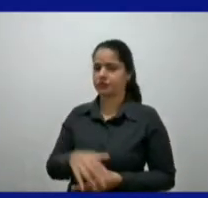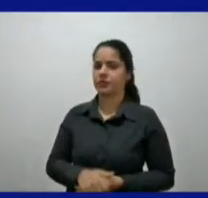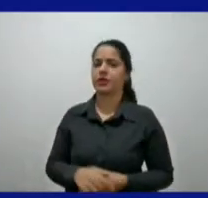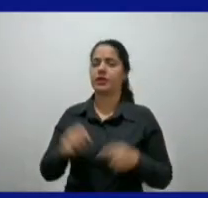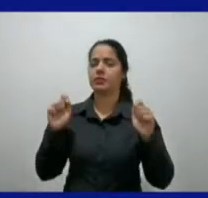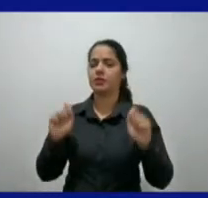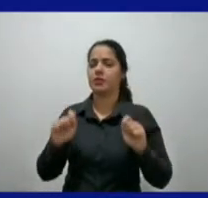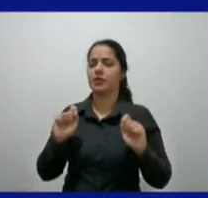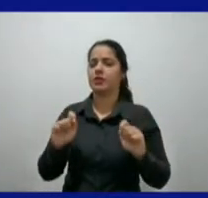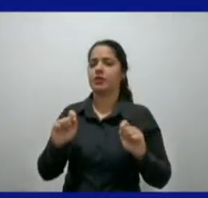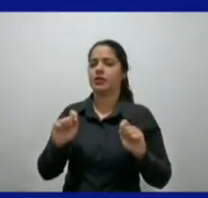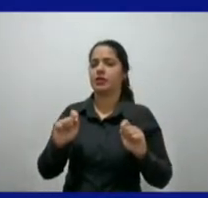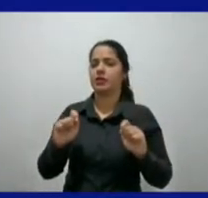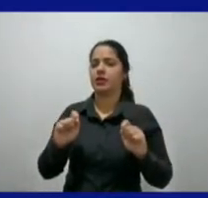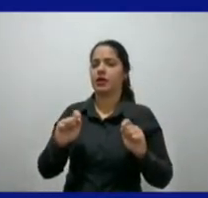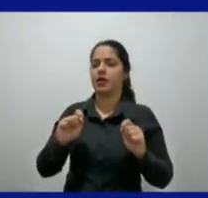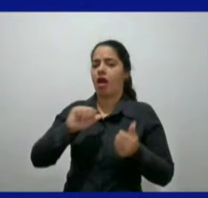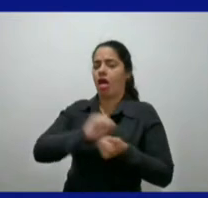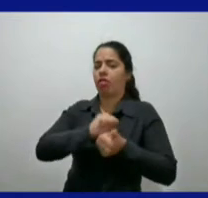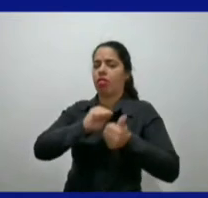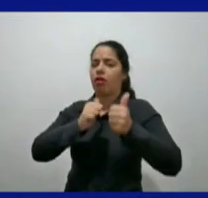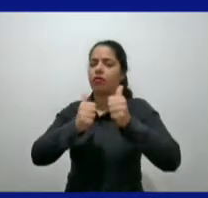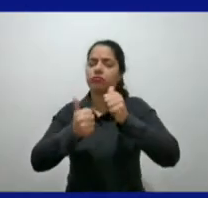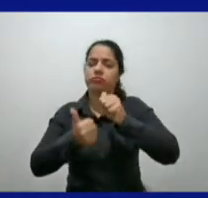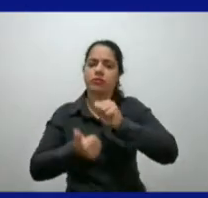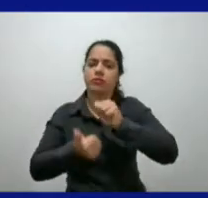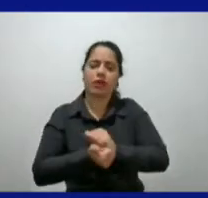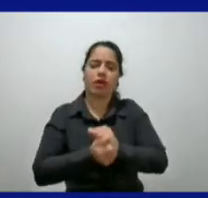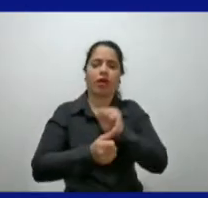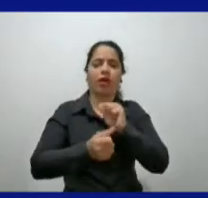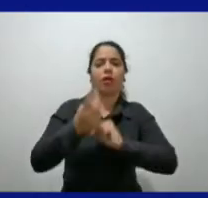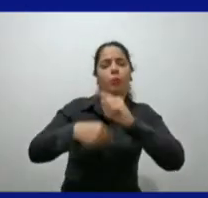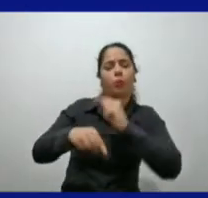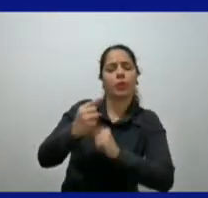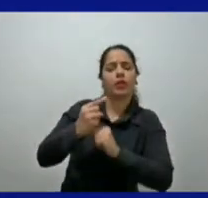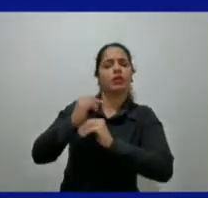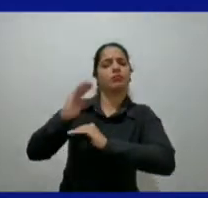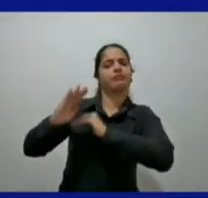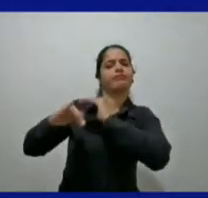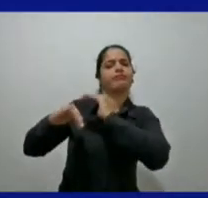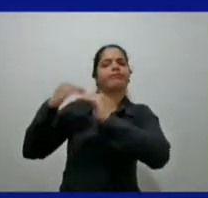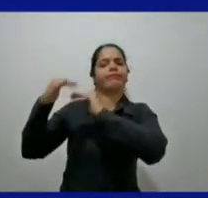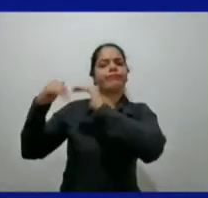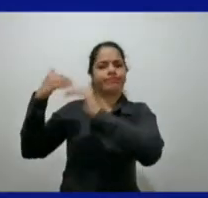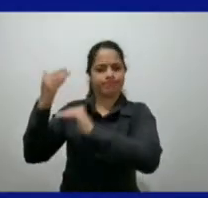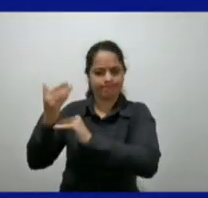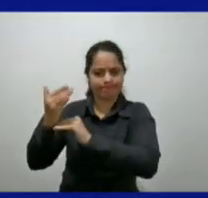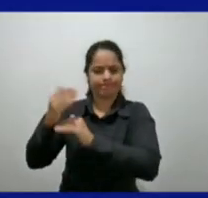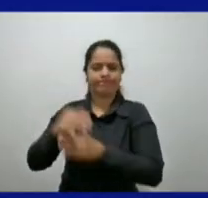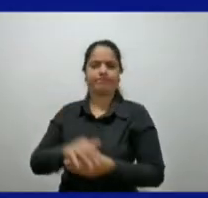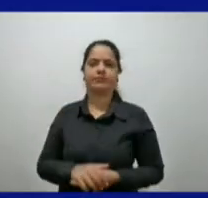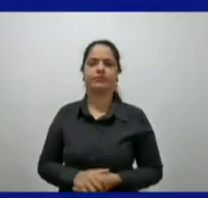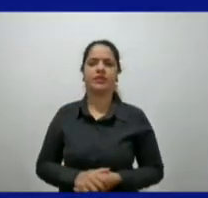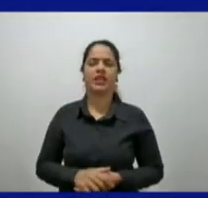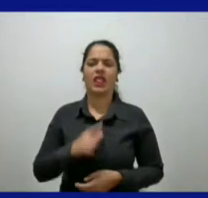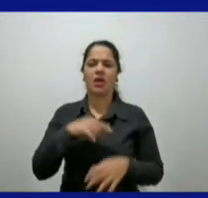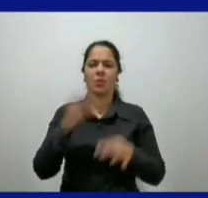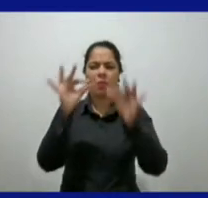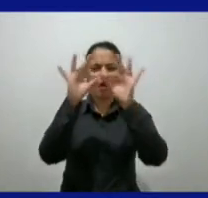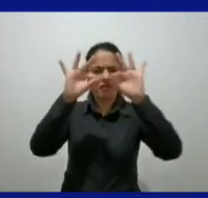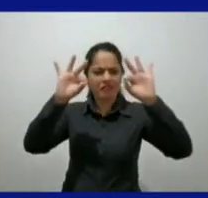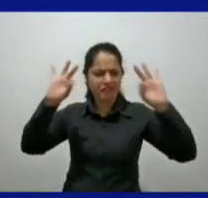crescer. Existe uma frase, né, que antigamente era atribuída ao Darwin,